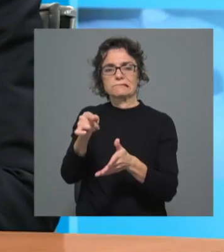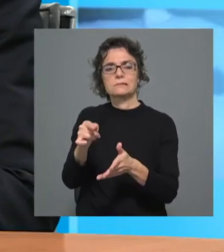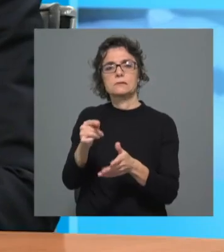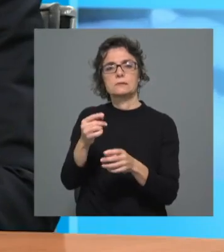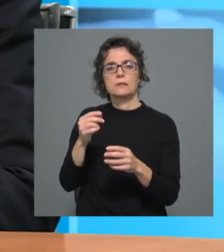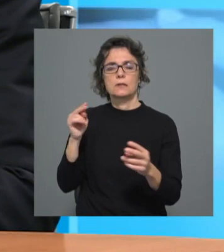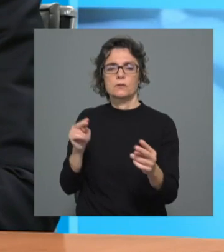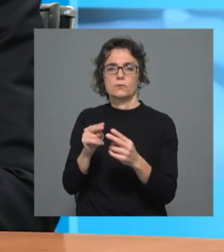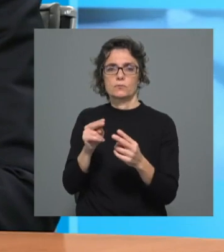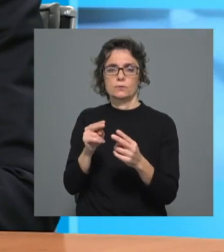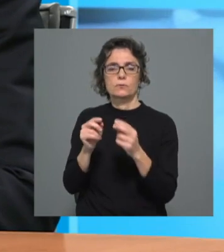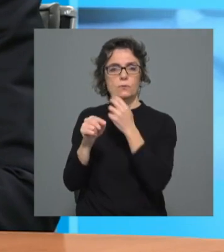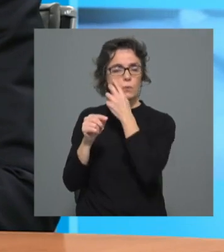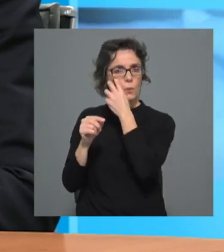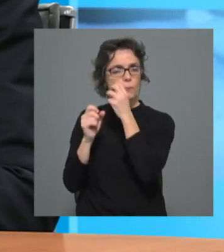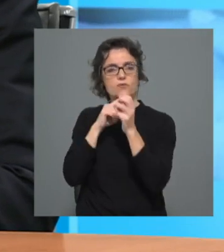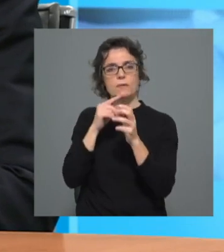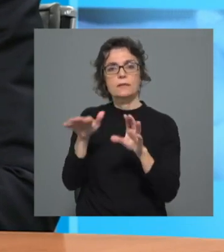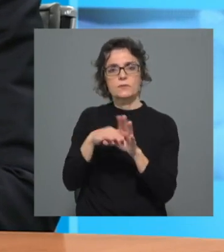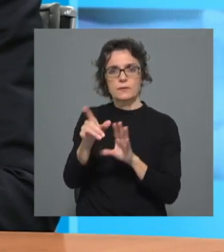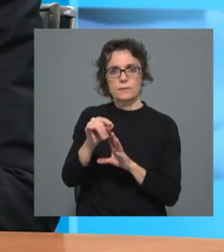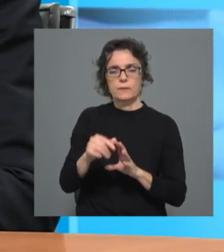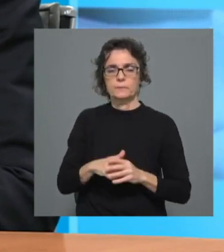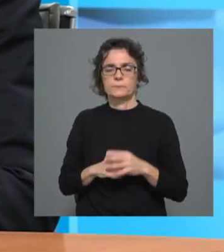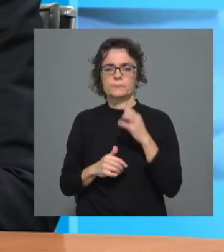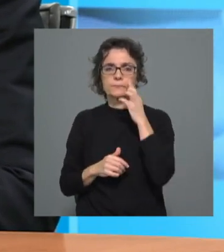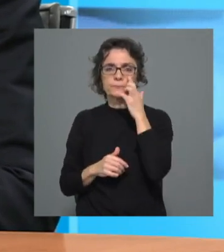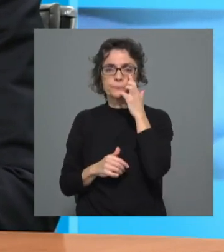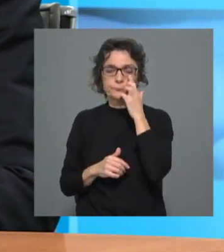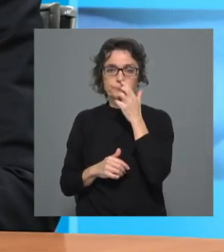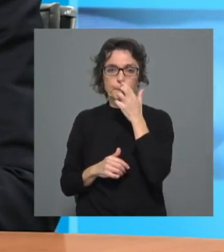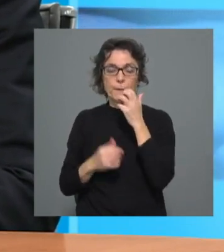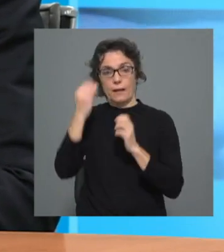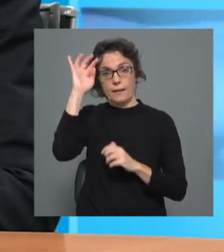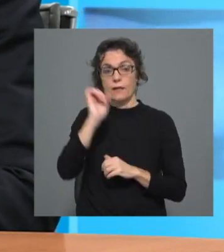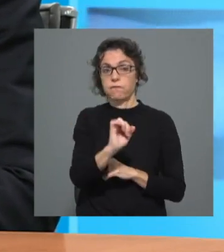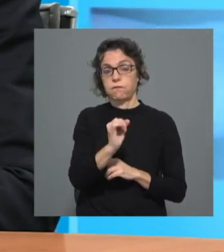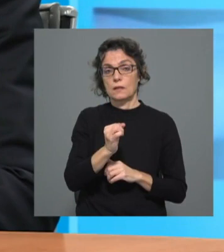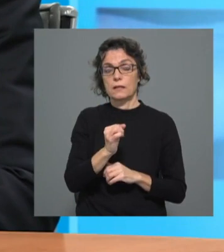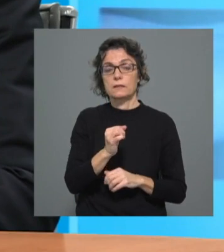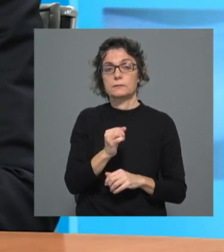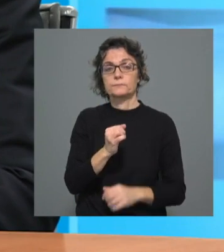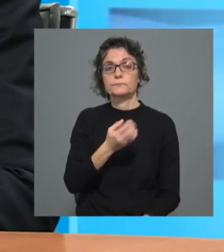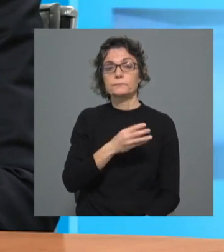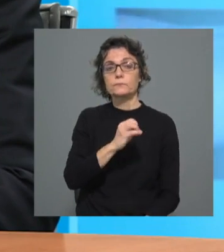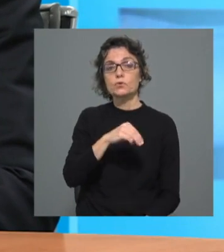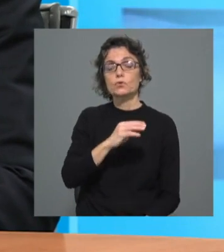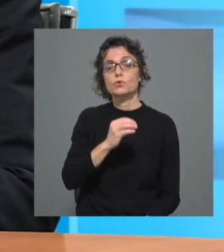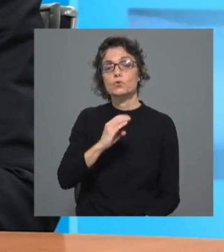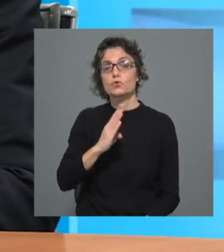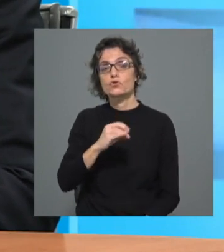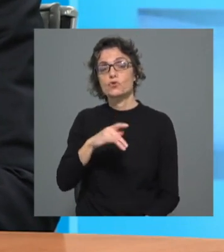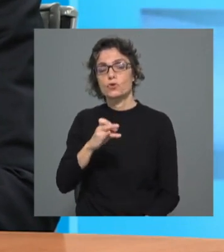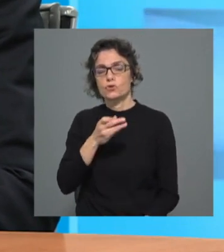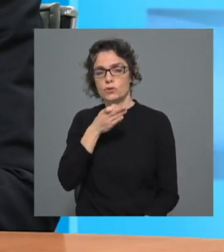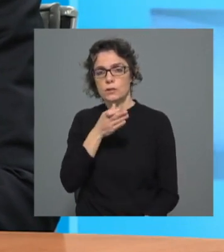participar. E as ideias que o Dom Jorge chegou a verbalizar na altura era